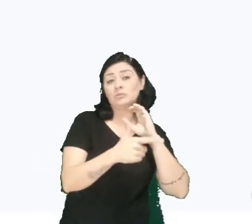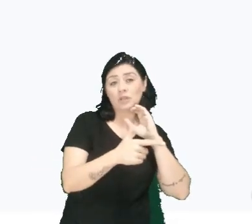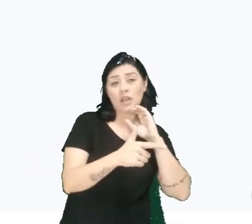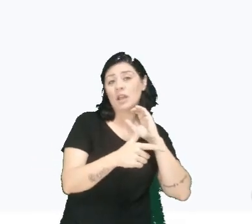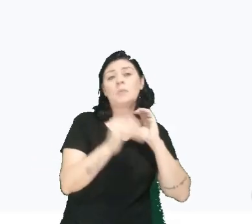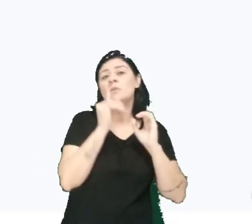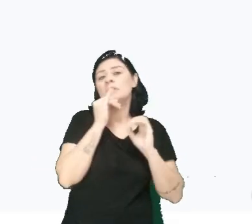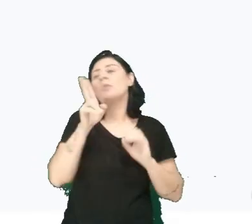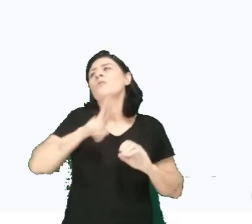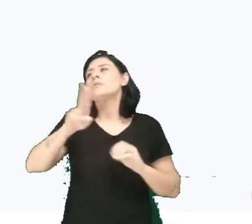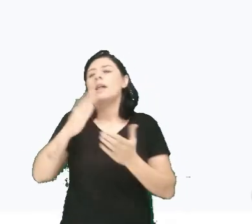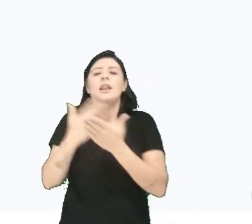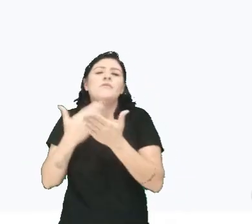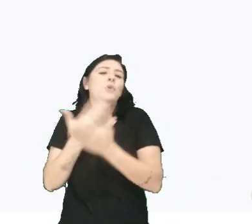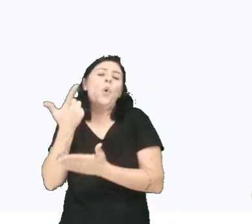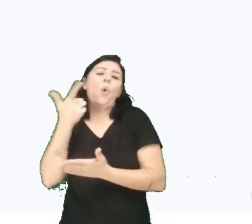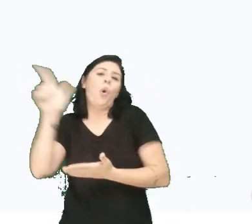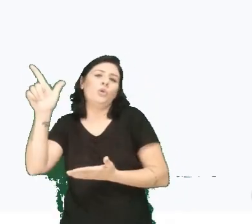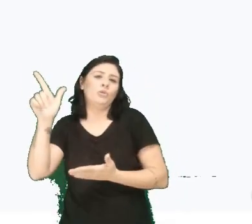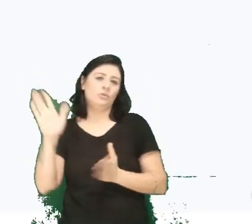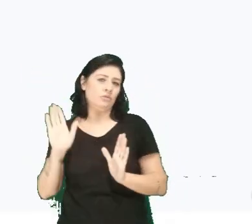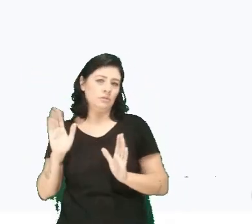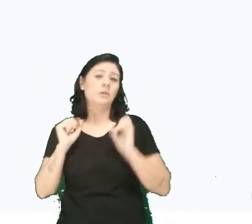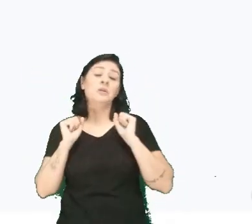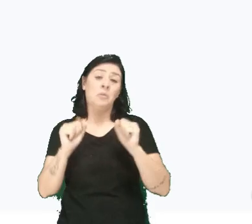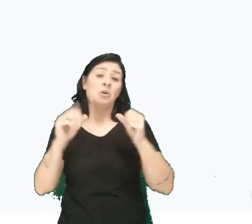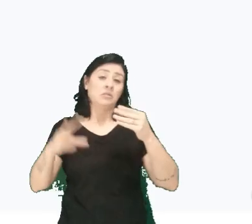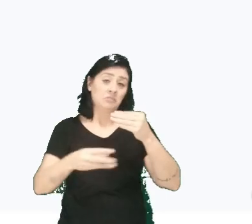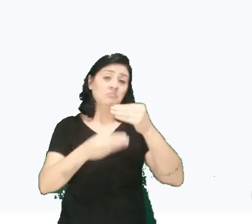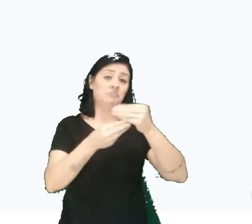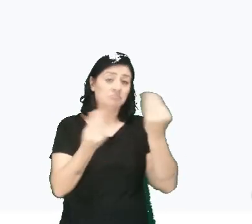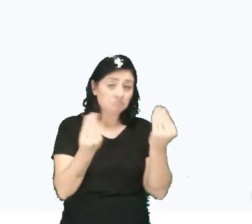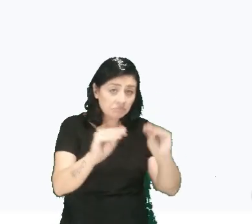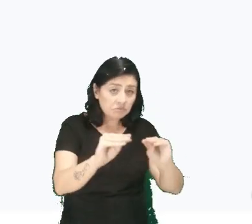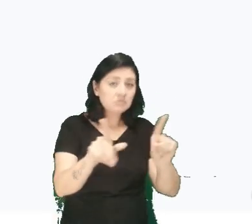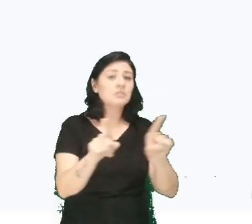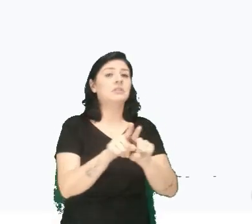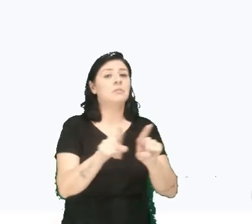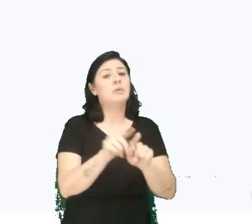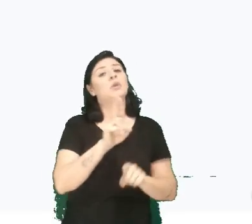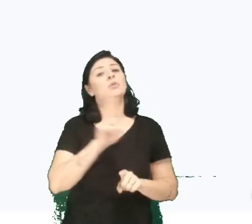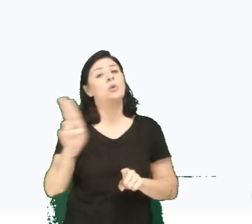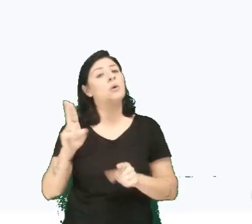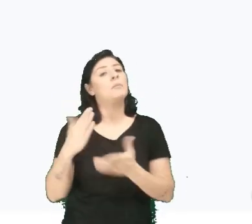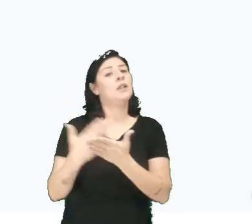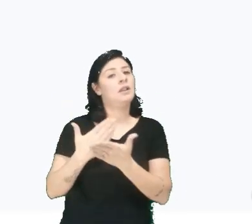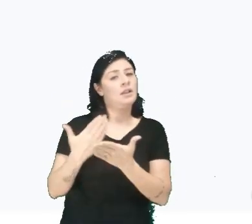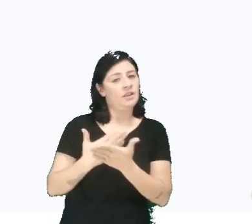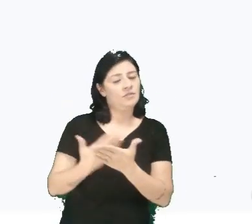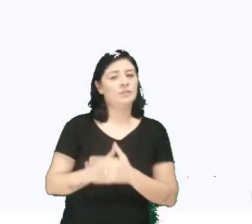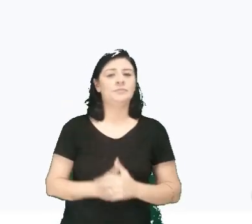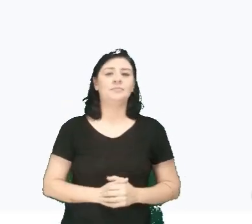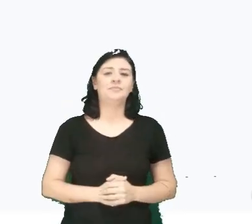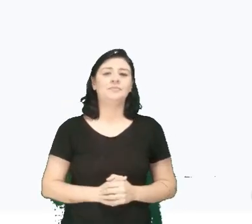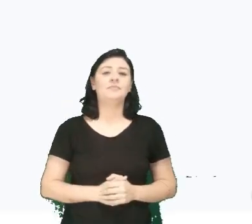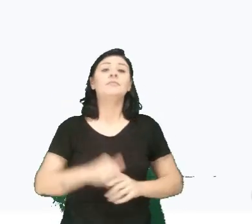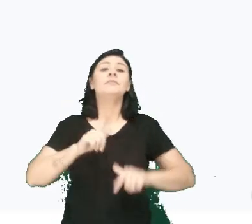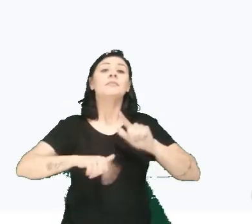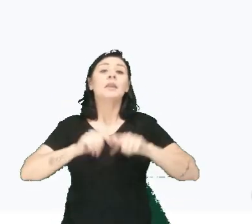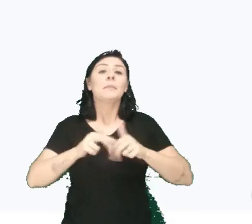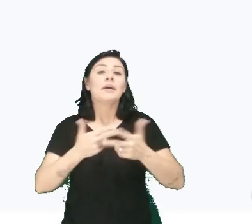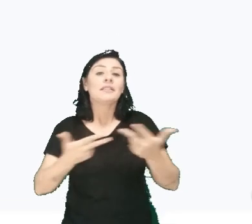utilizar esse livro aqui também como uma parte ali para dar contexto, né? Na sequência do plano. Recursos. TV